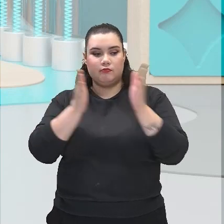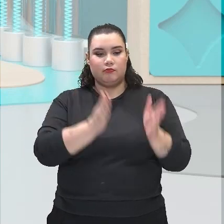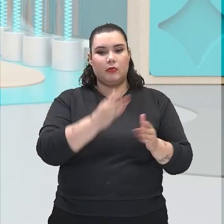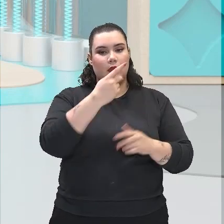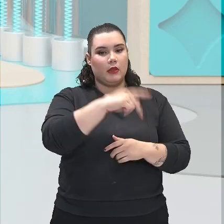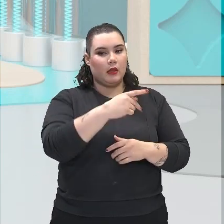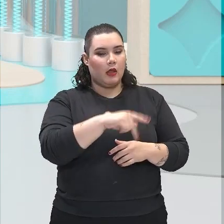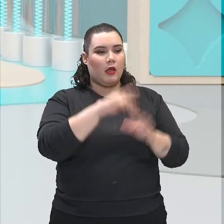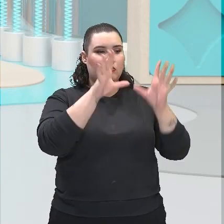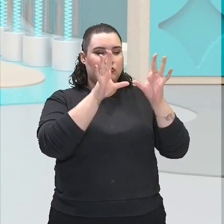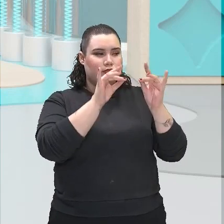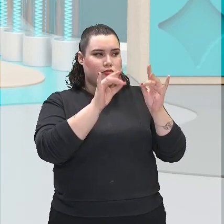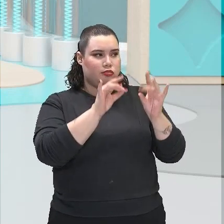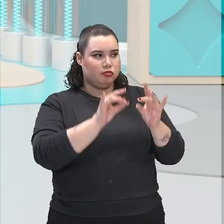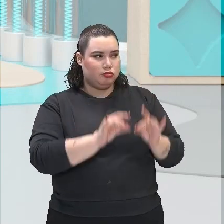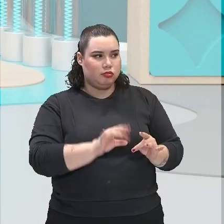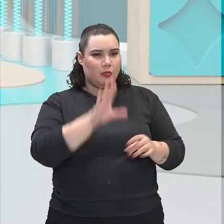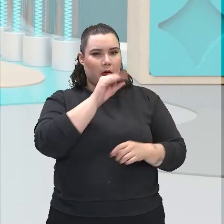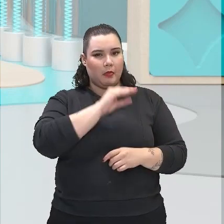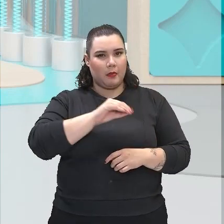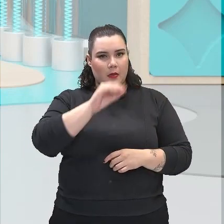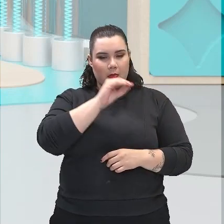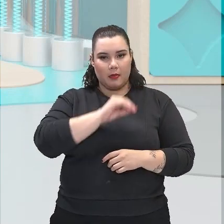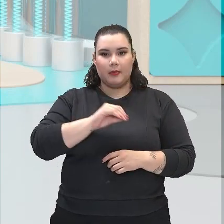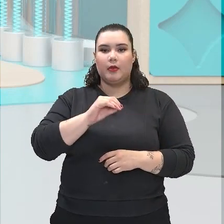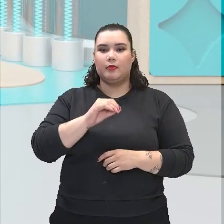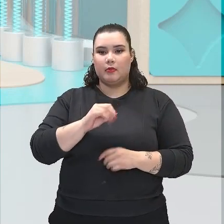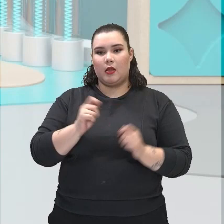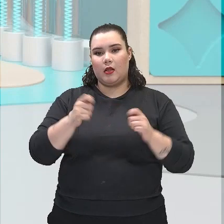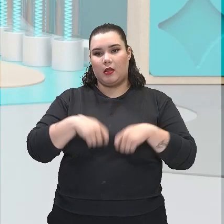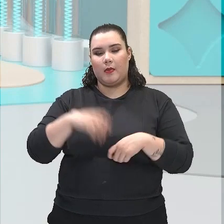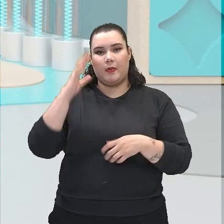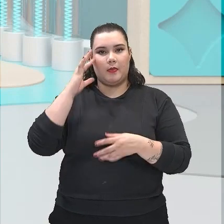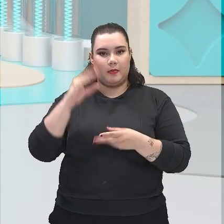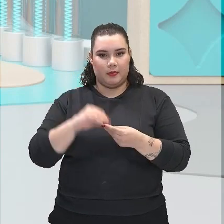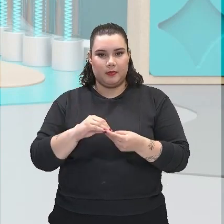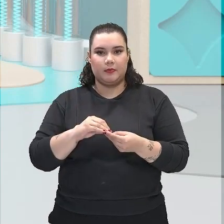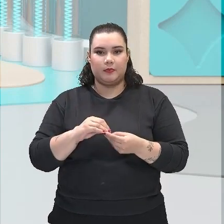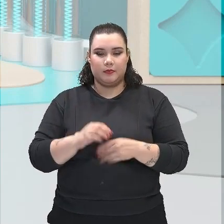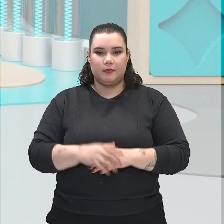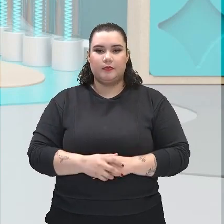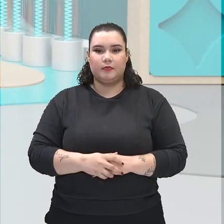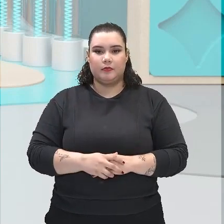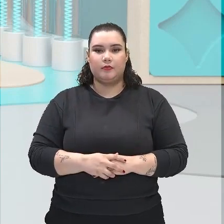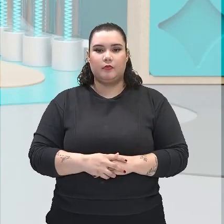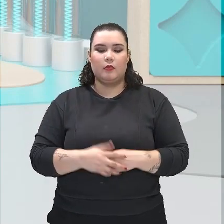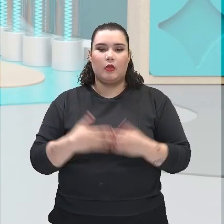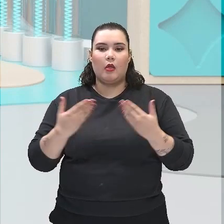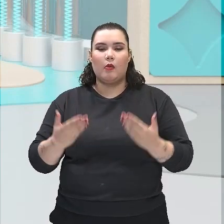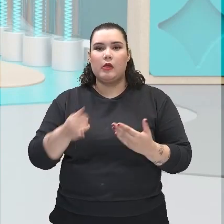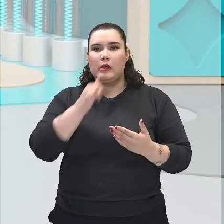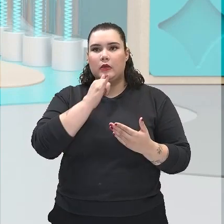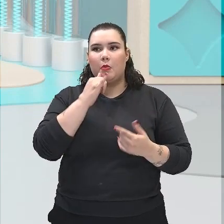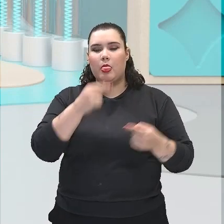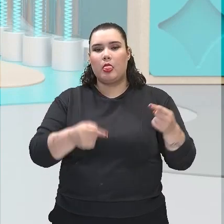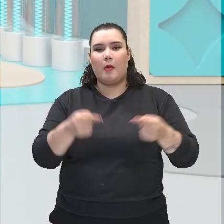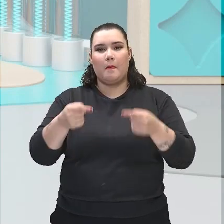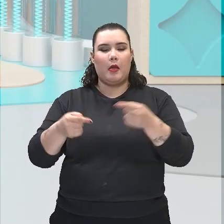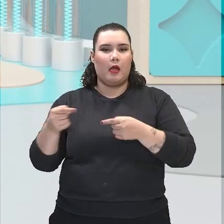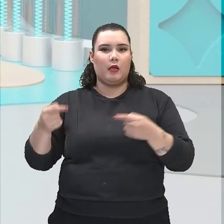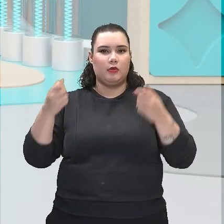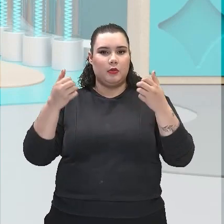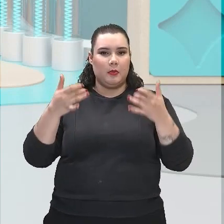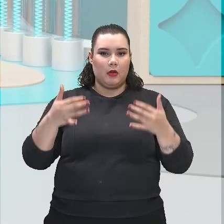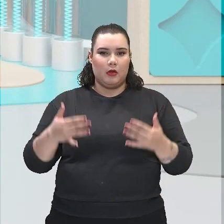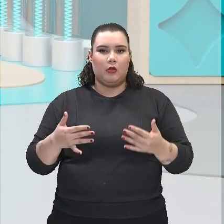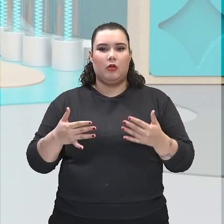debate possa ser compreendido por quem está assistindo. Imagina que em um debate, numa situação como essa, como nós tivemos